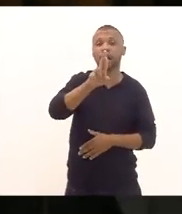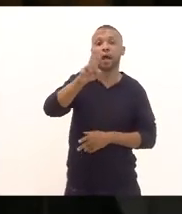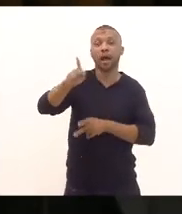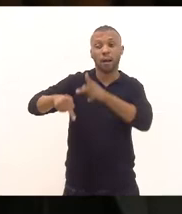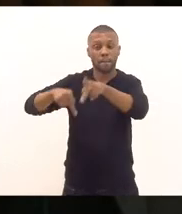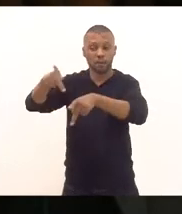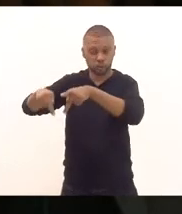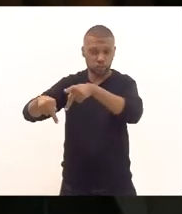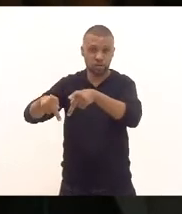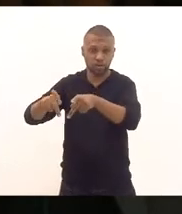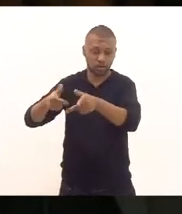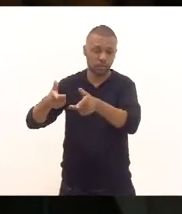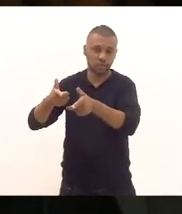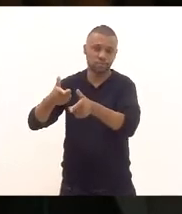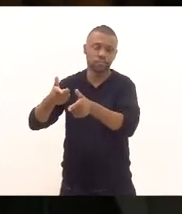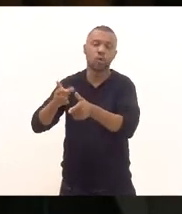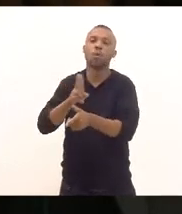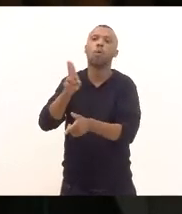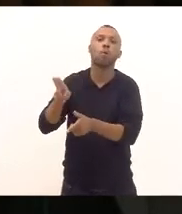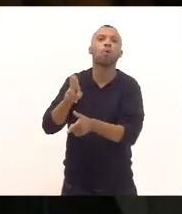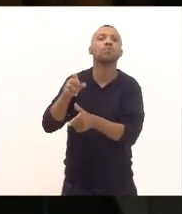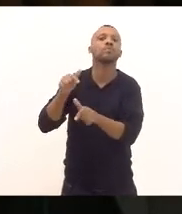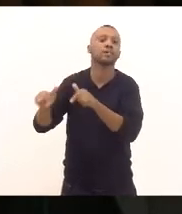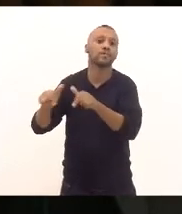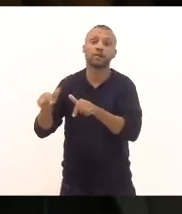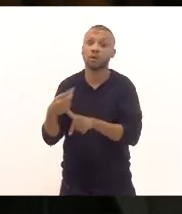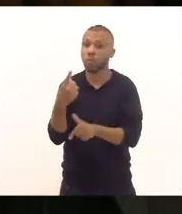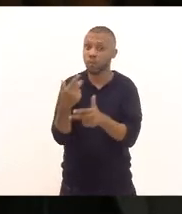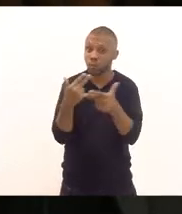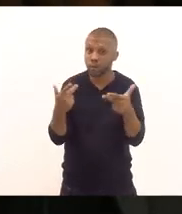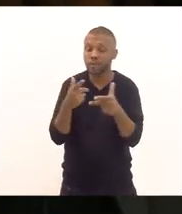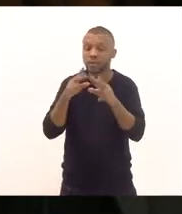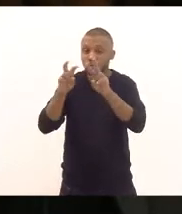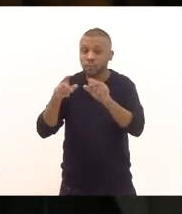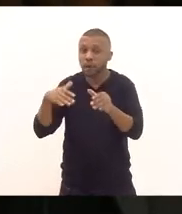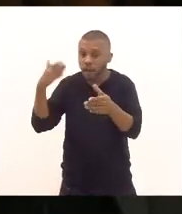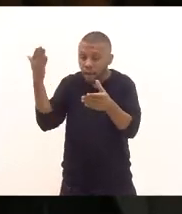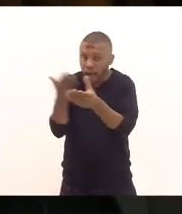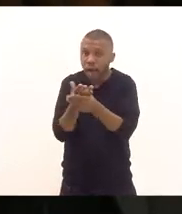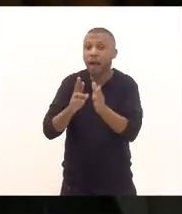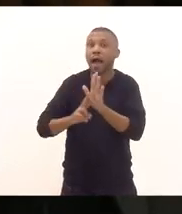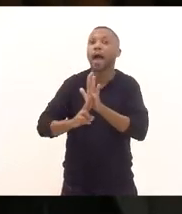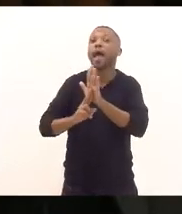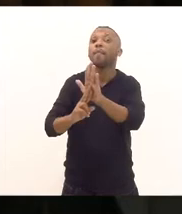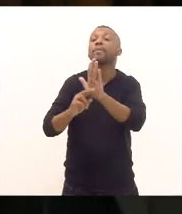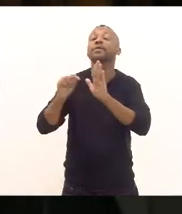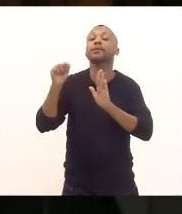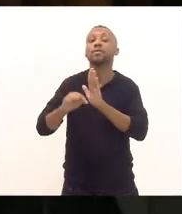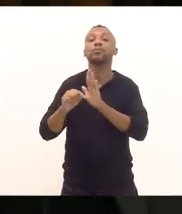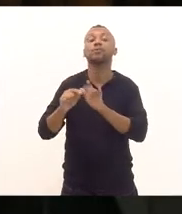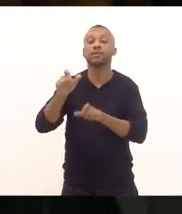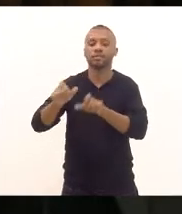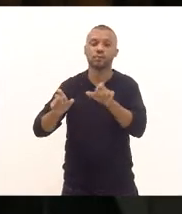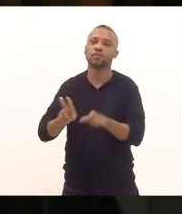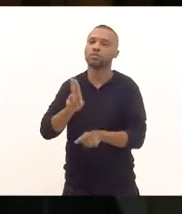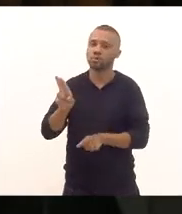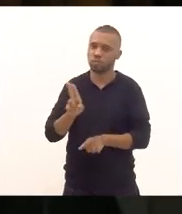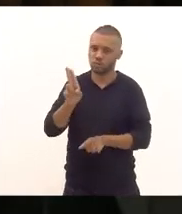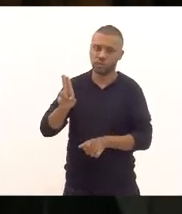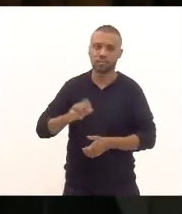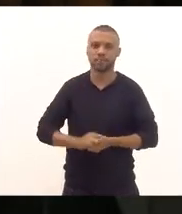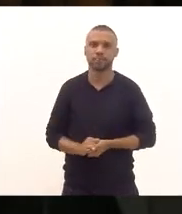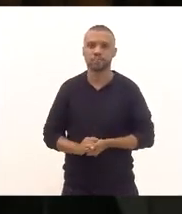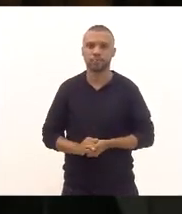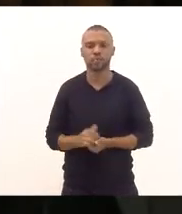ponto que tem a ver com a representação dos usuários é um outro ponto importante